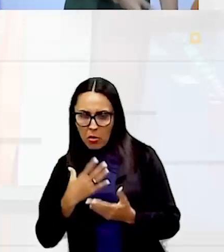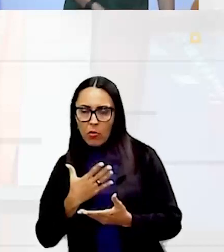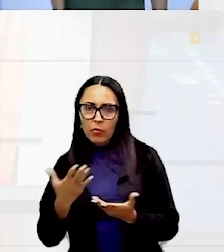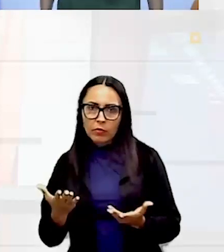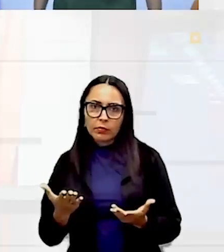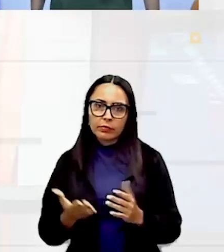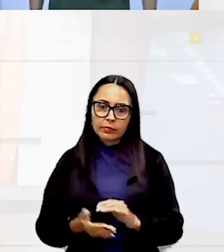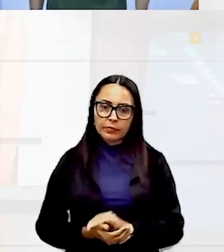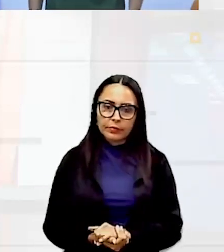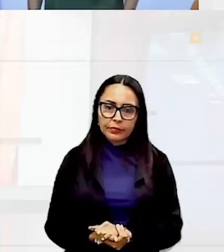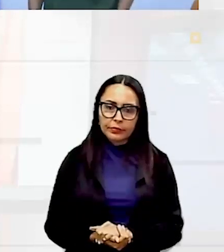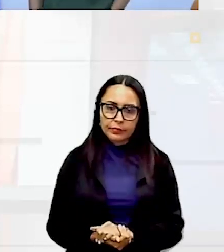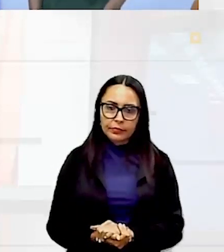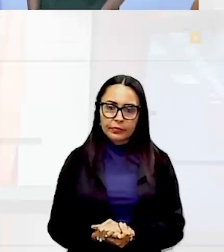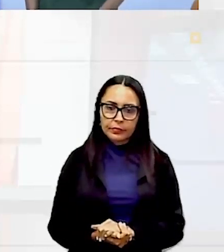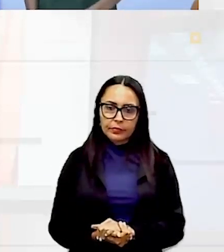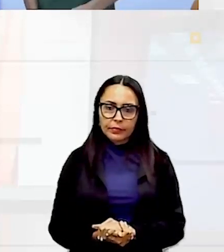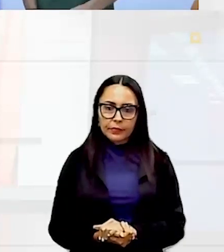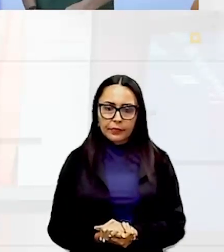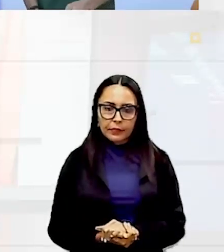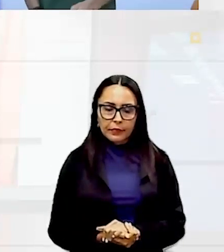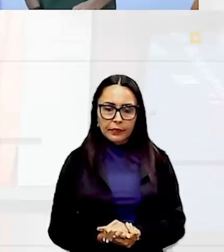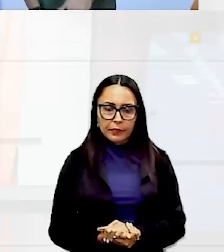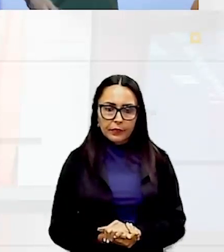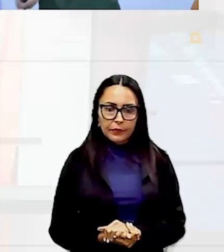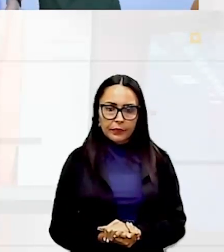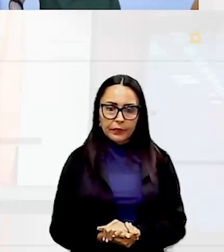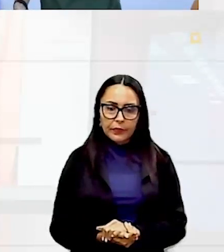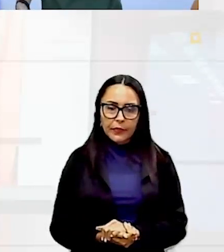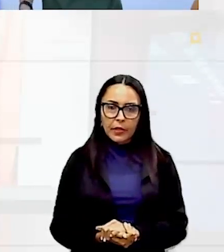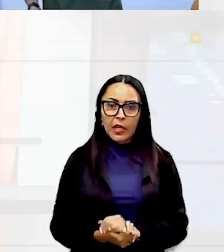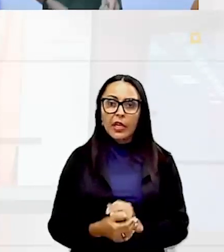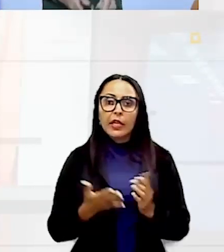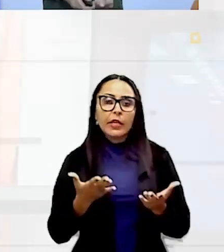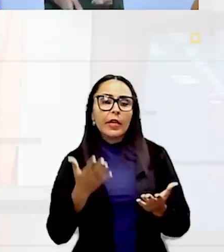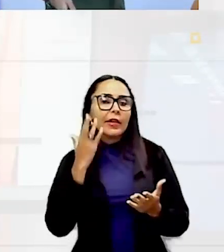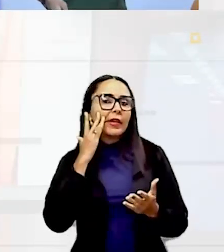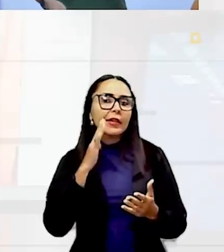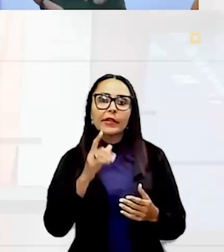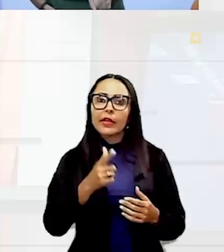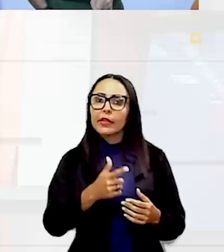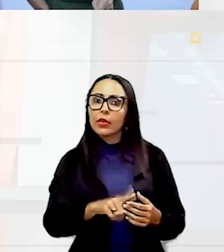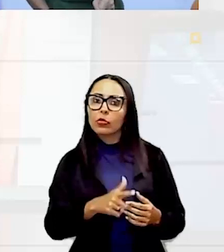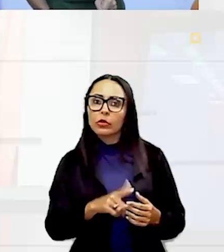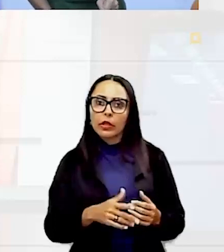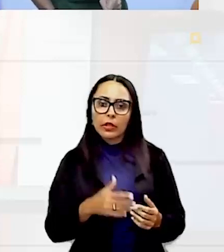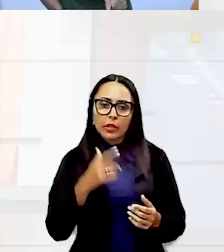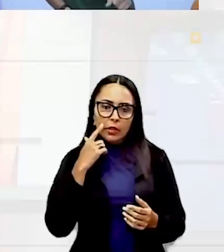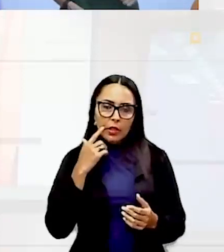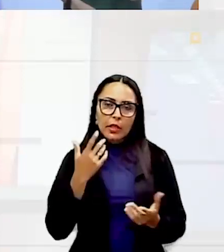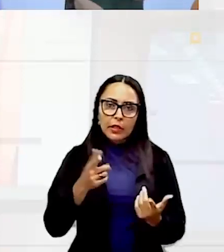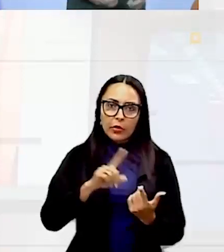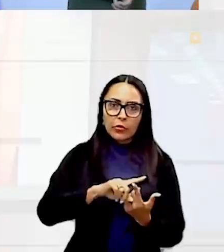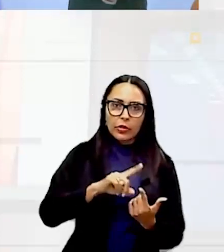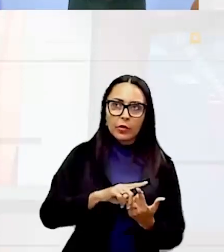área. Então, tá. E quem não tem? Bom, ainda tem alguns tipos de